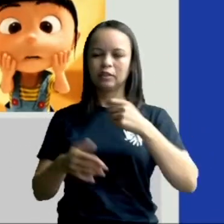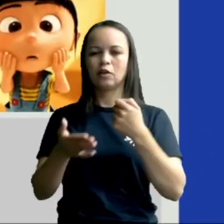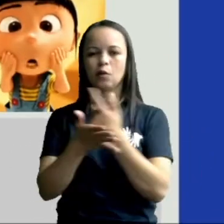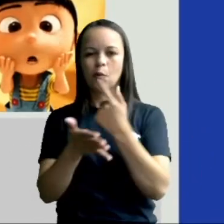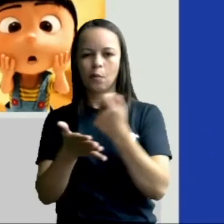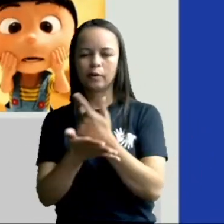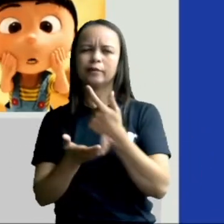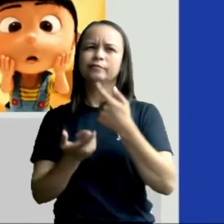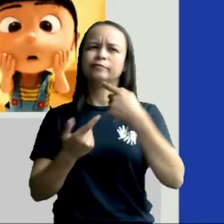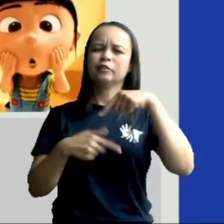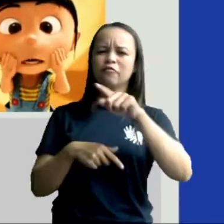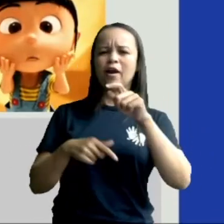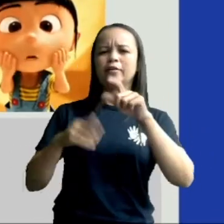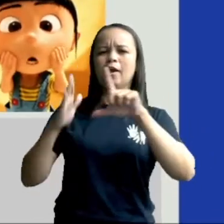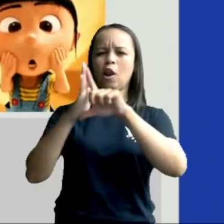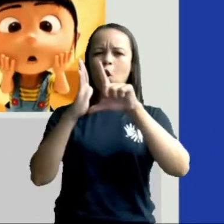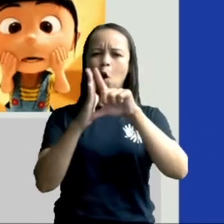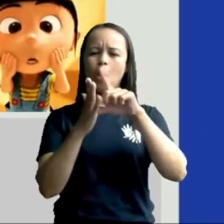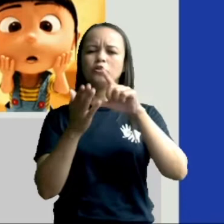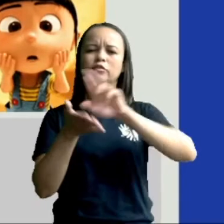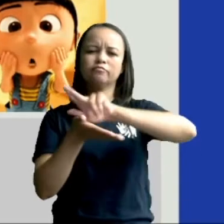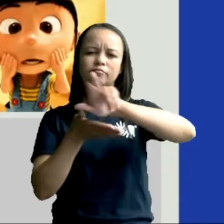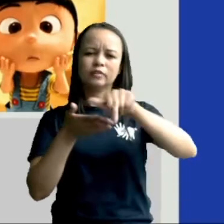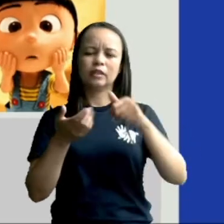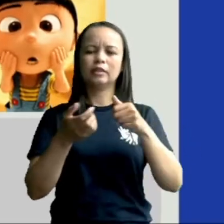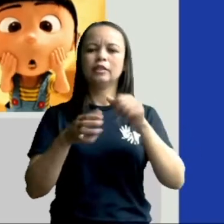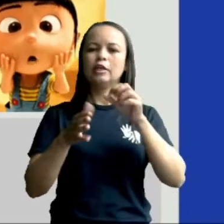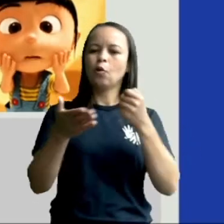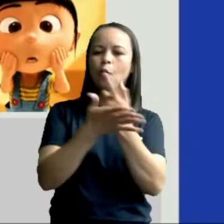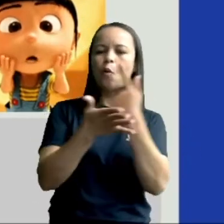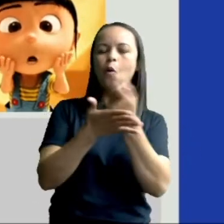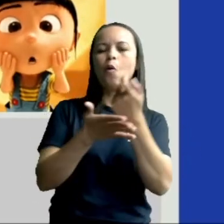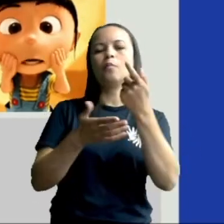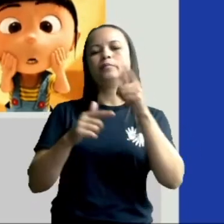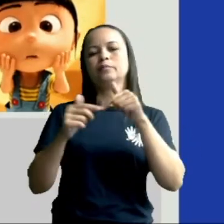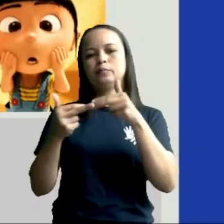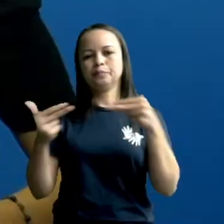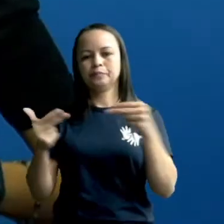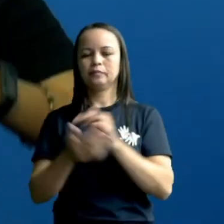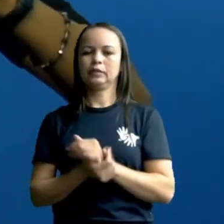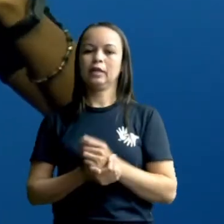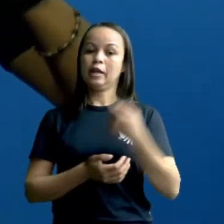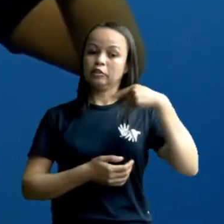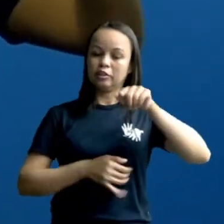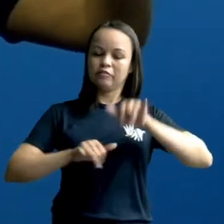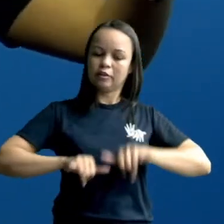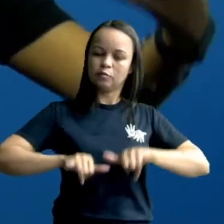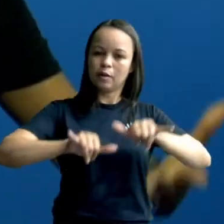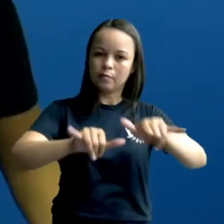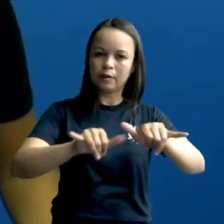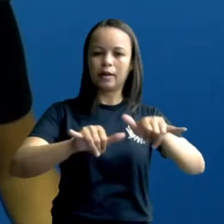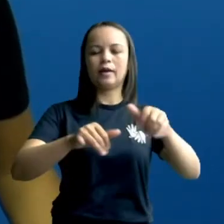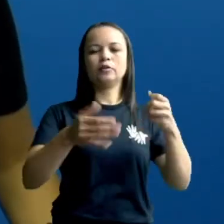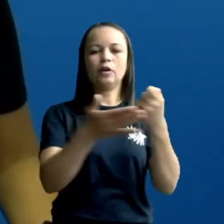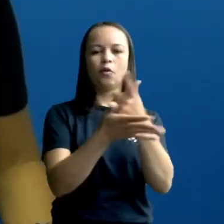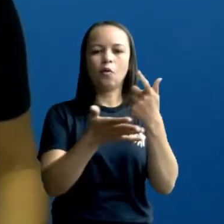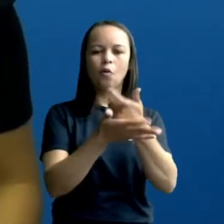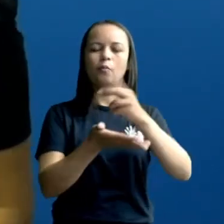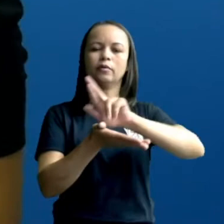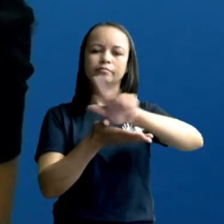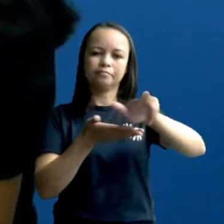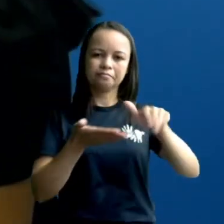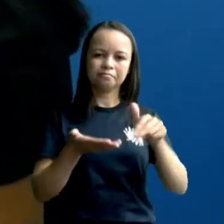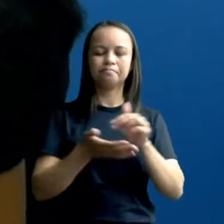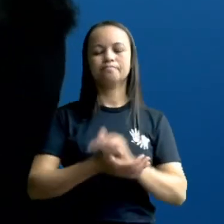ali naquela loja de eletrodomésticos e adquire aquele produto. A gente vai no supermercado e adquire aquele outro produto,